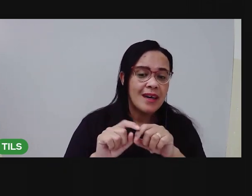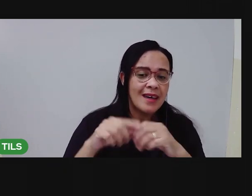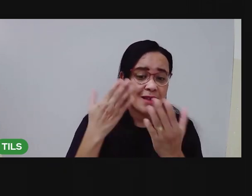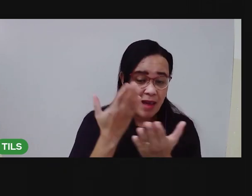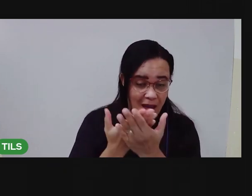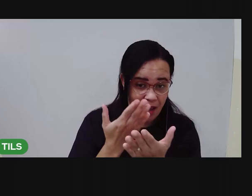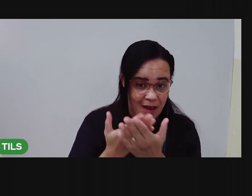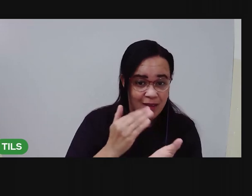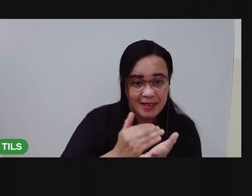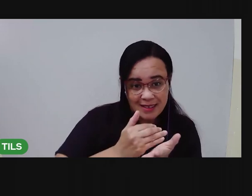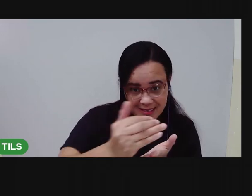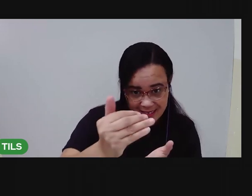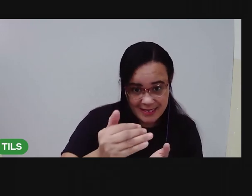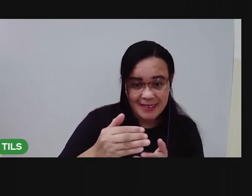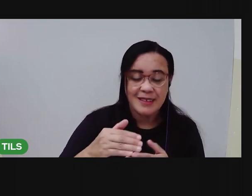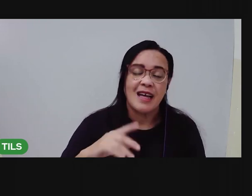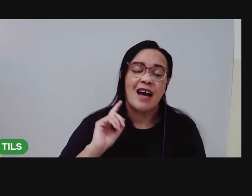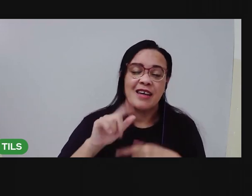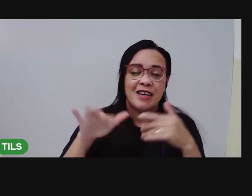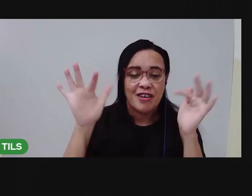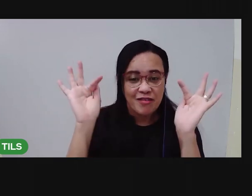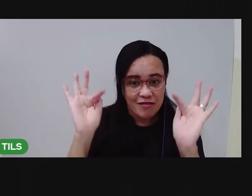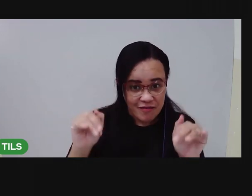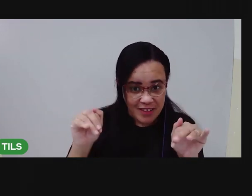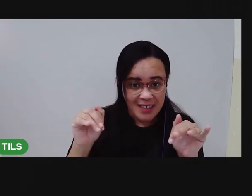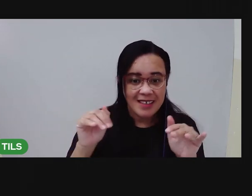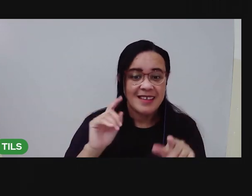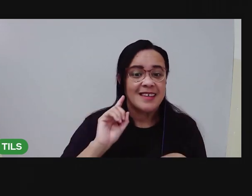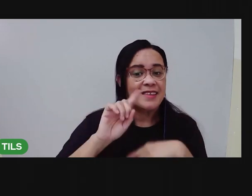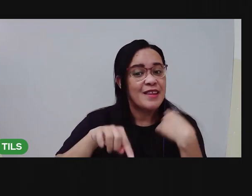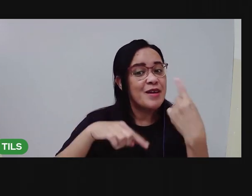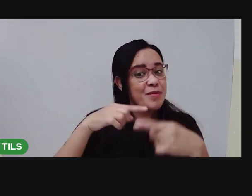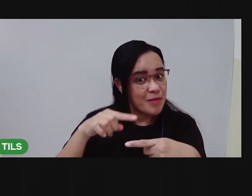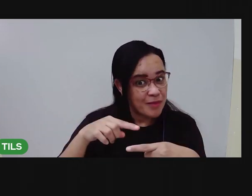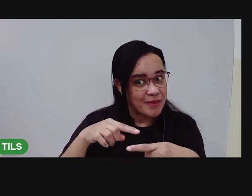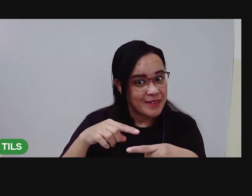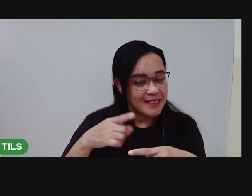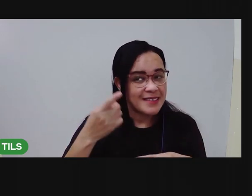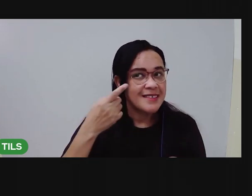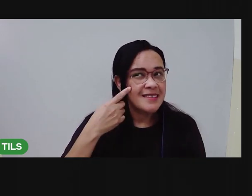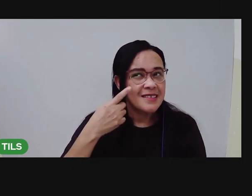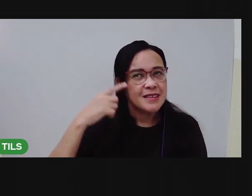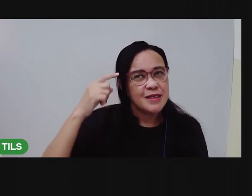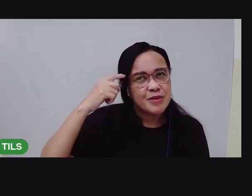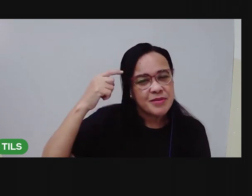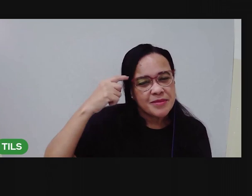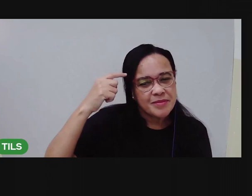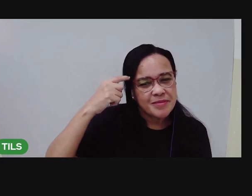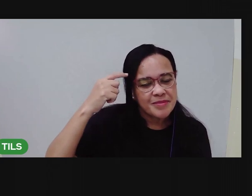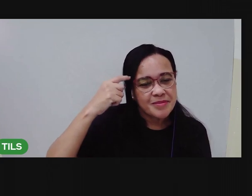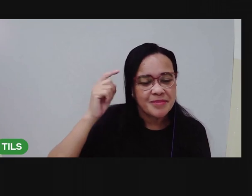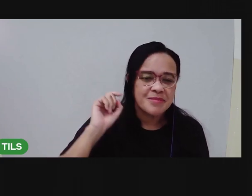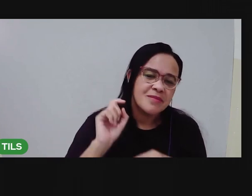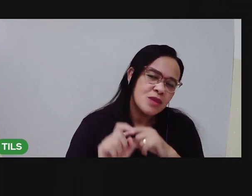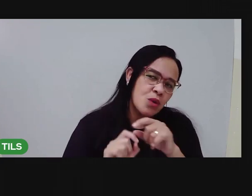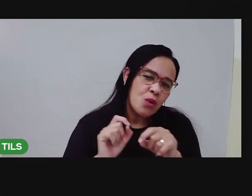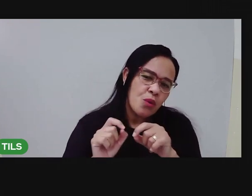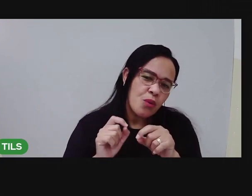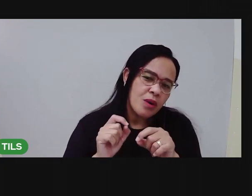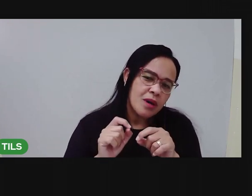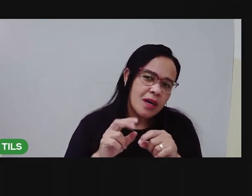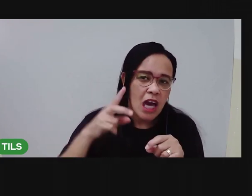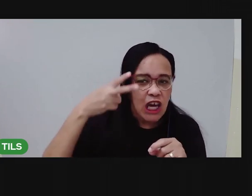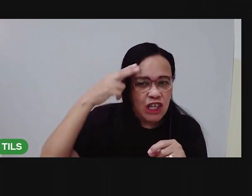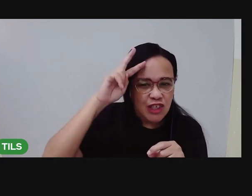essa história. Enquanto isso, vai pensando aí, tenta pensar uma continuação para